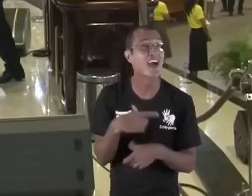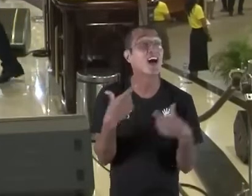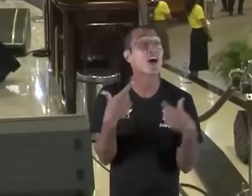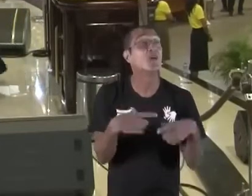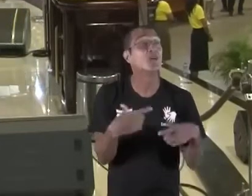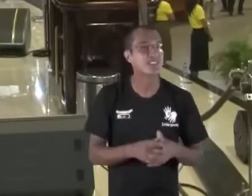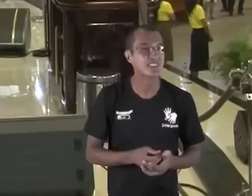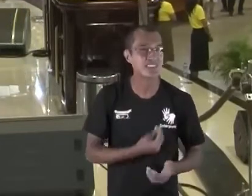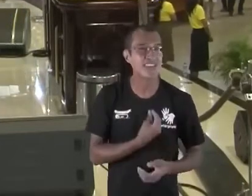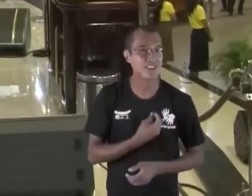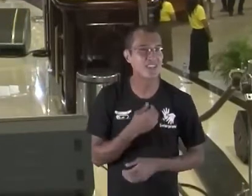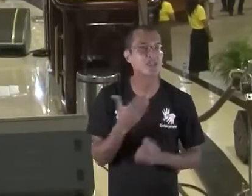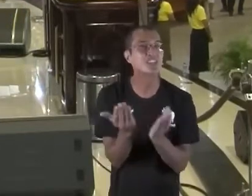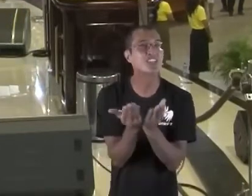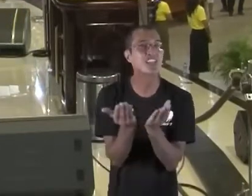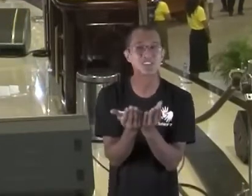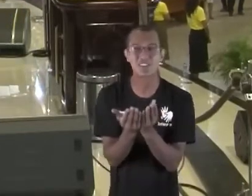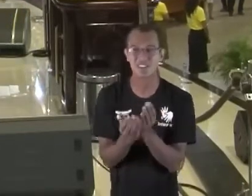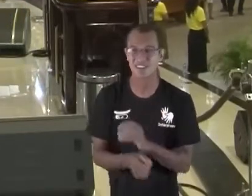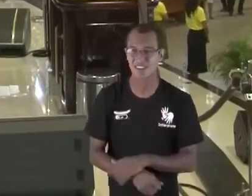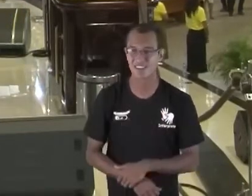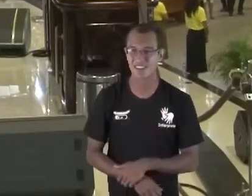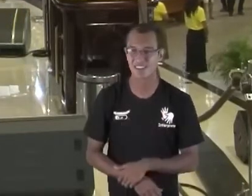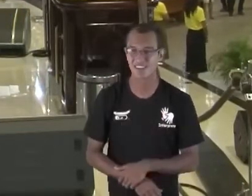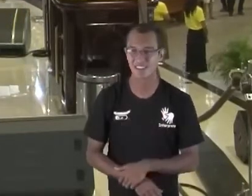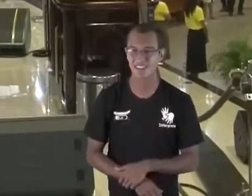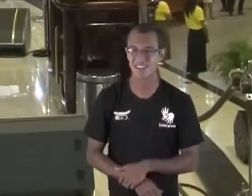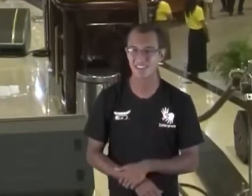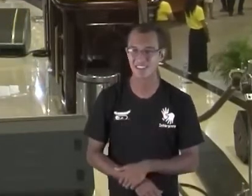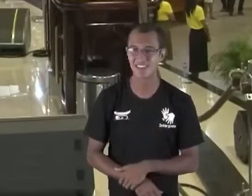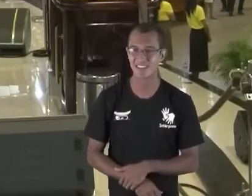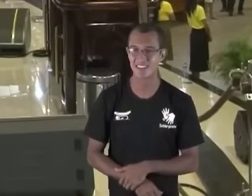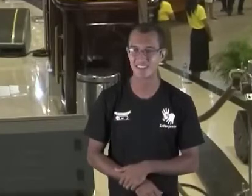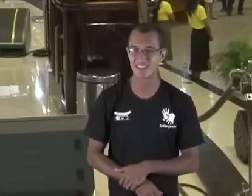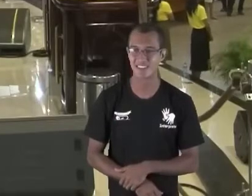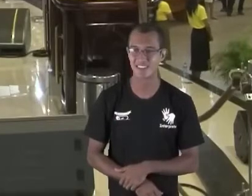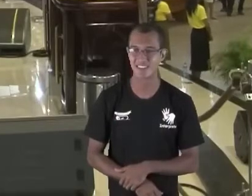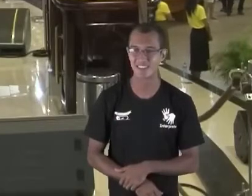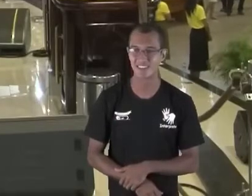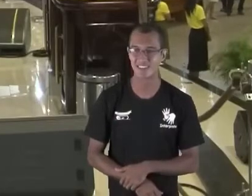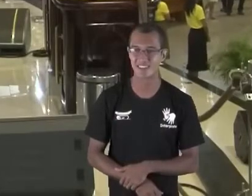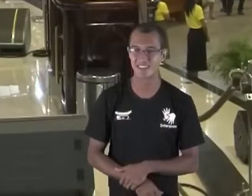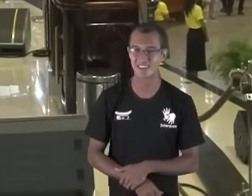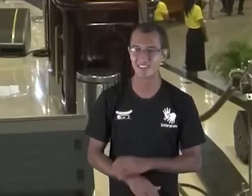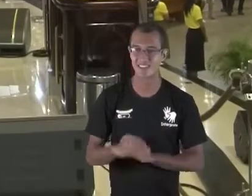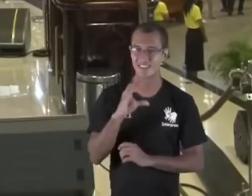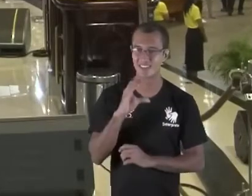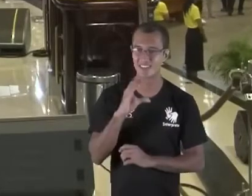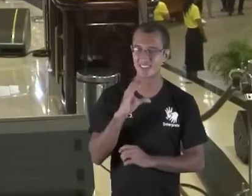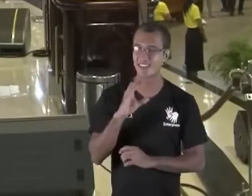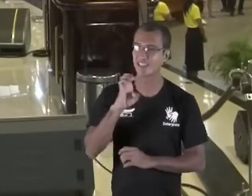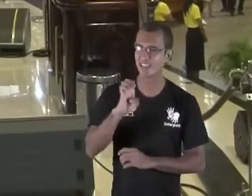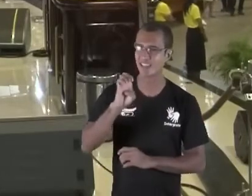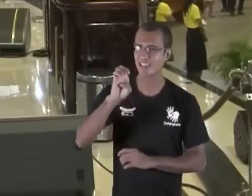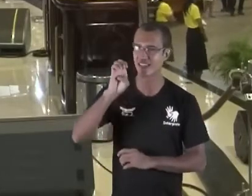Acabava a escola dominical, os crentes não iam para a fila do frango assado, não.